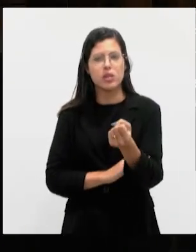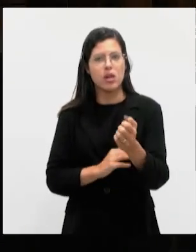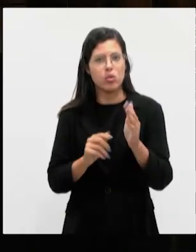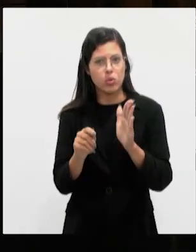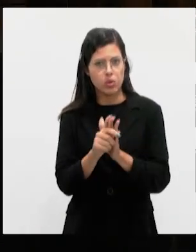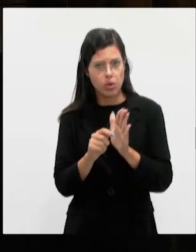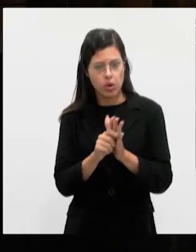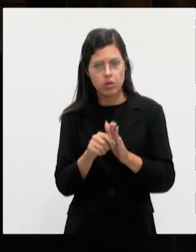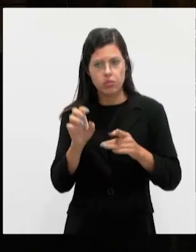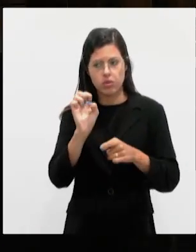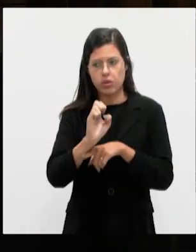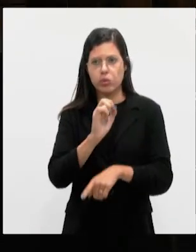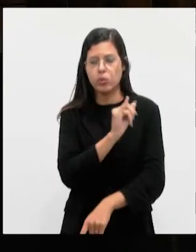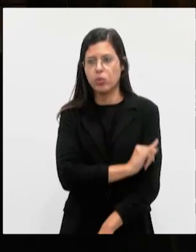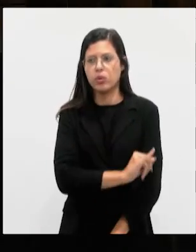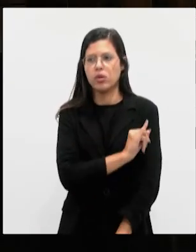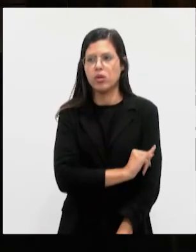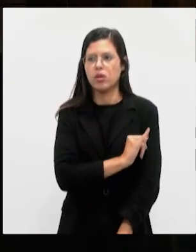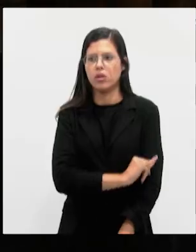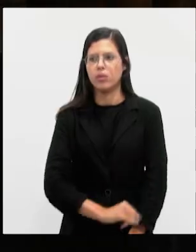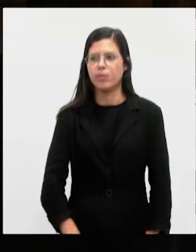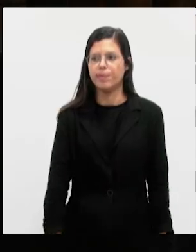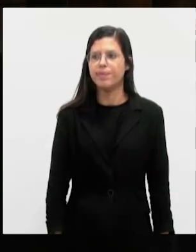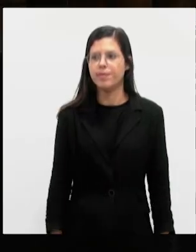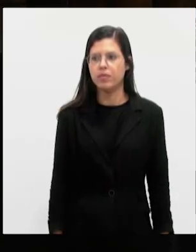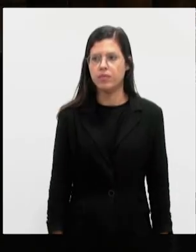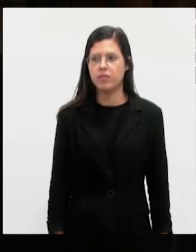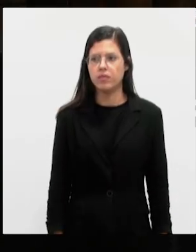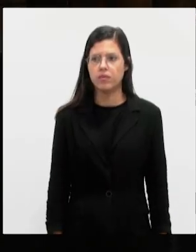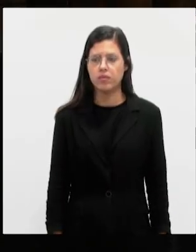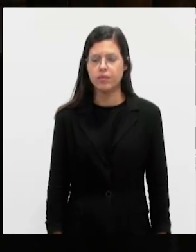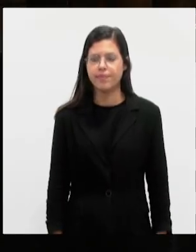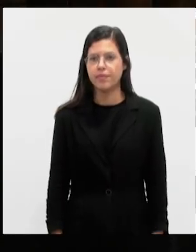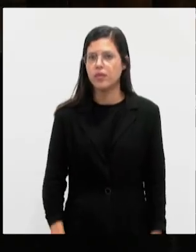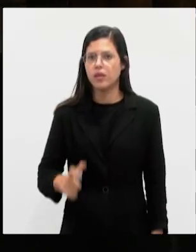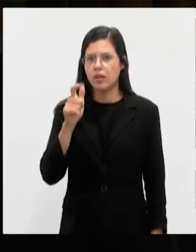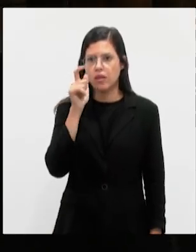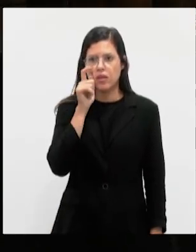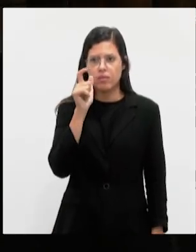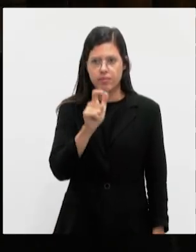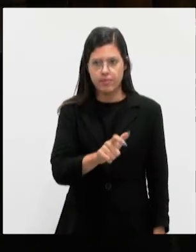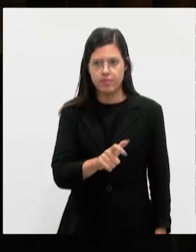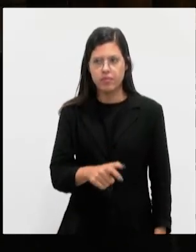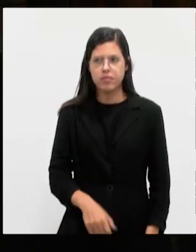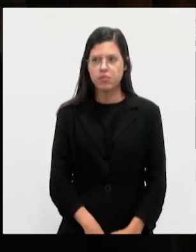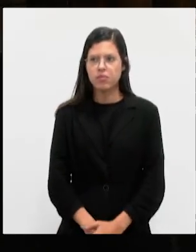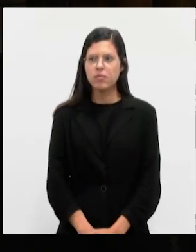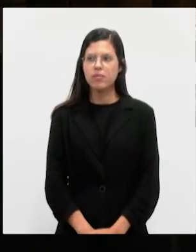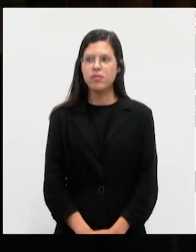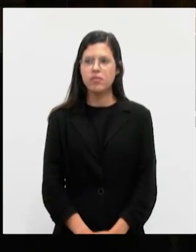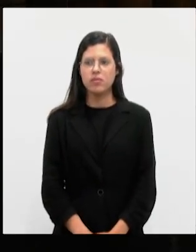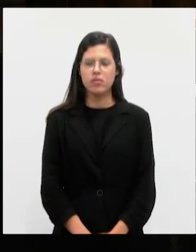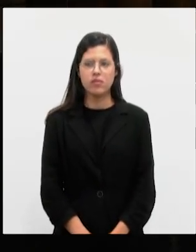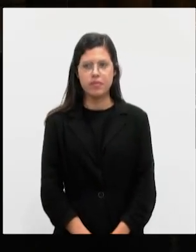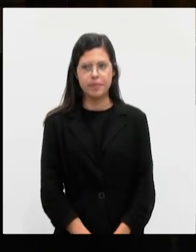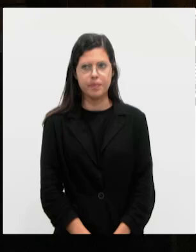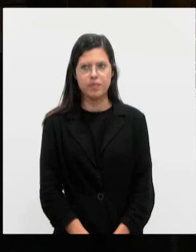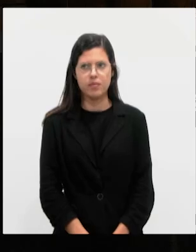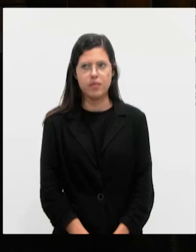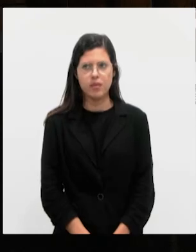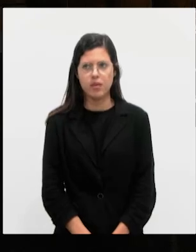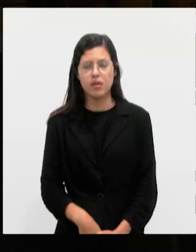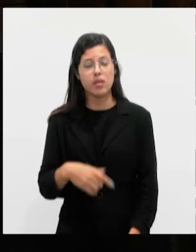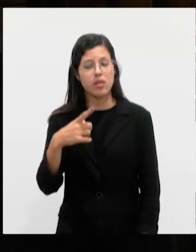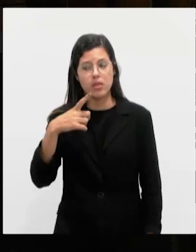Rio de Janeiro. Então, é interessante que tenha-se em algum